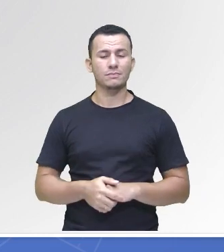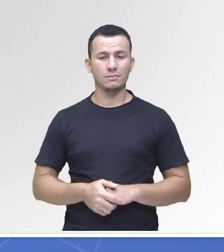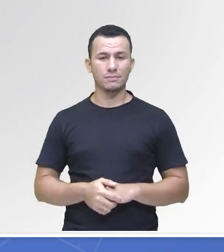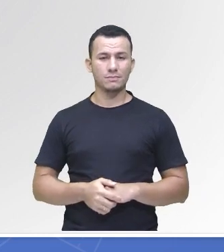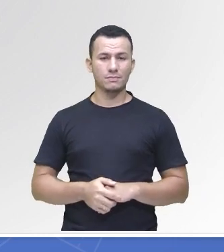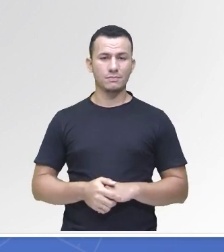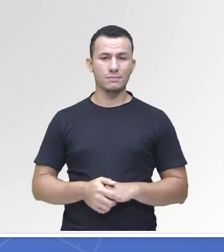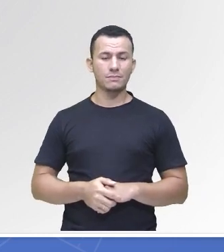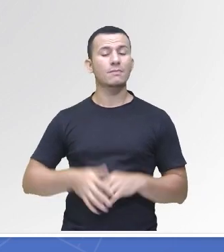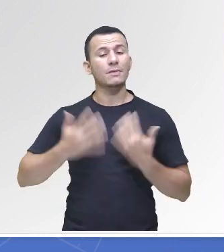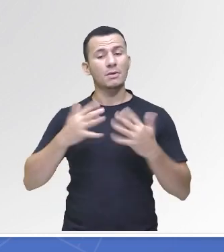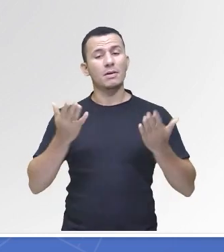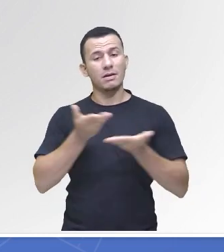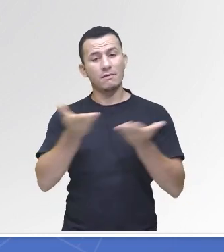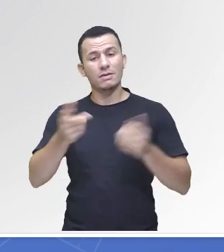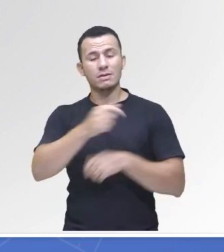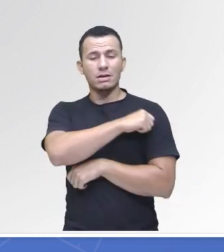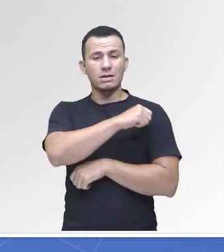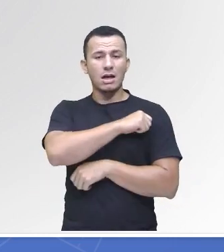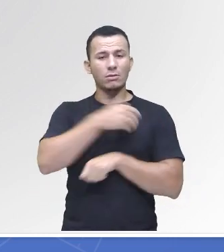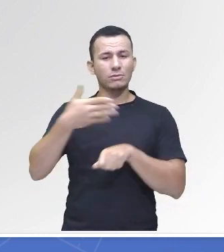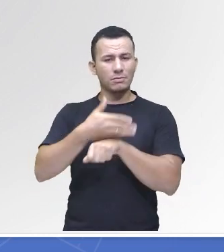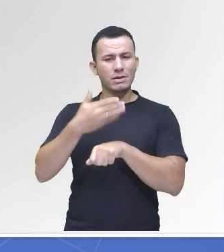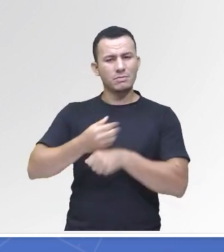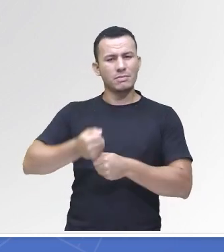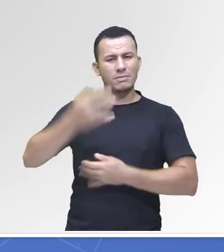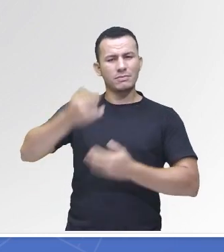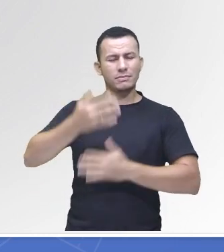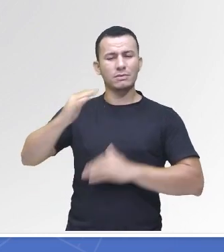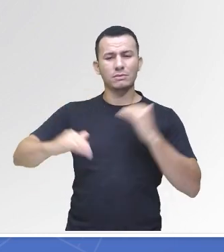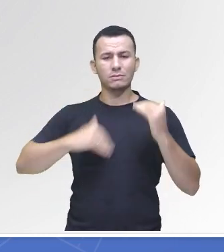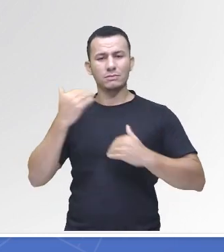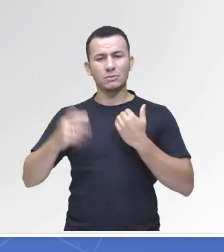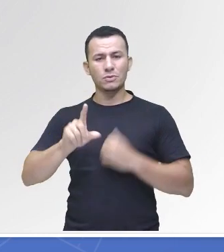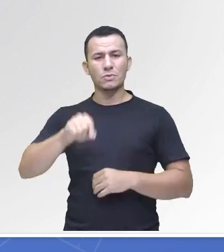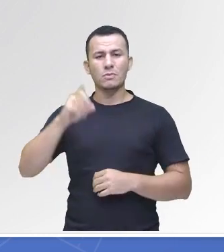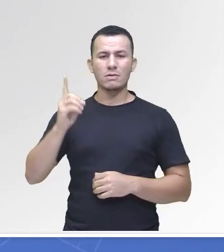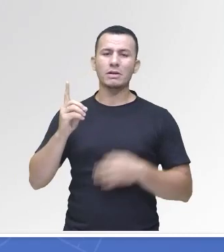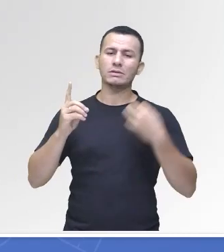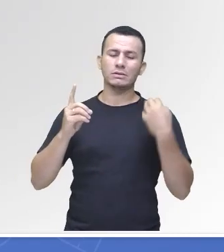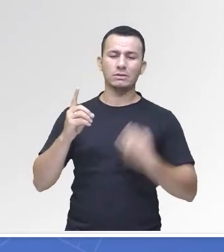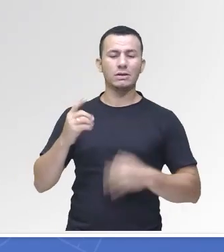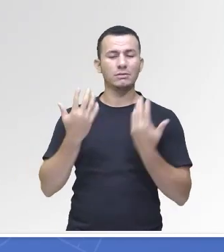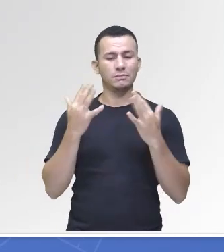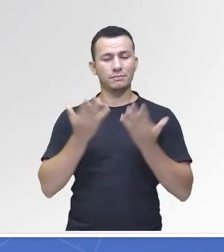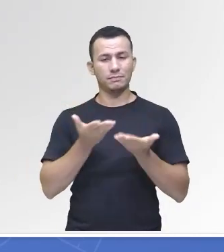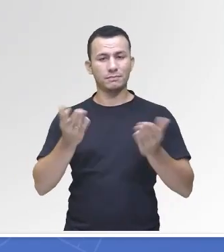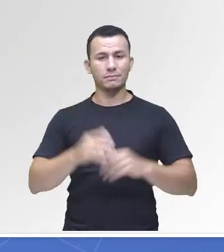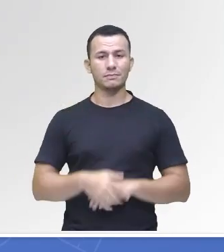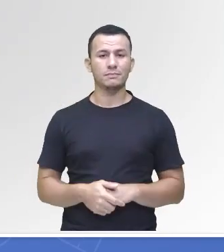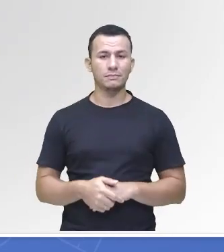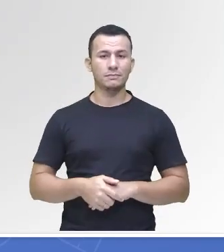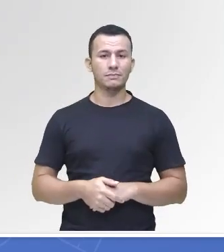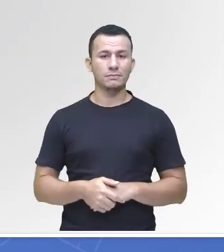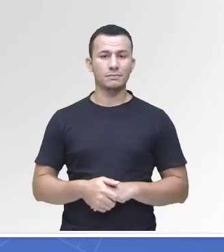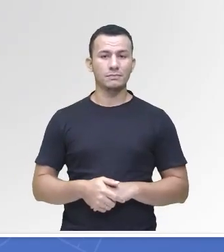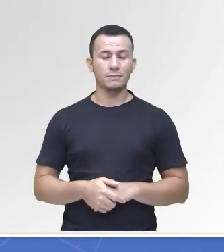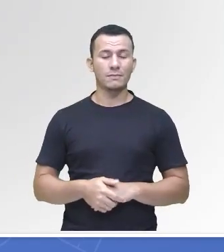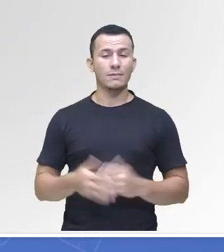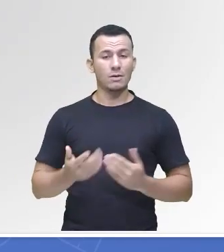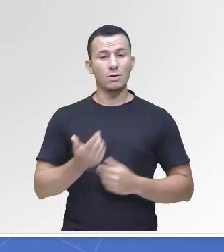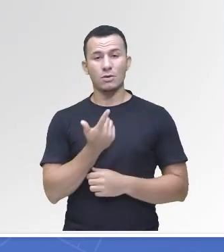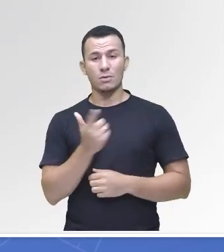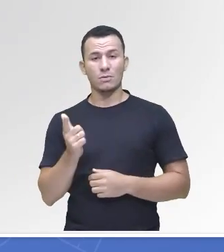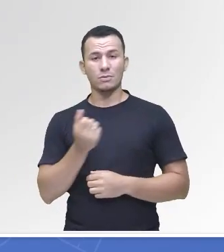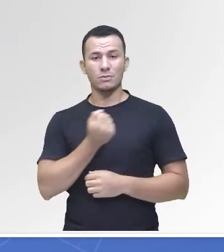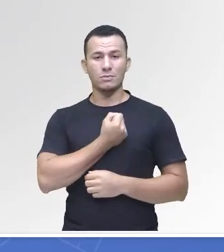D. Parabéns aos nossos alunos que participaram, marcaram a alternativa D. Agora, né, a gente vai aí para a nossa